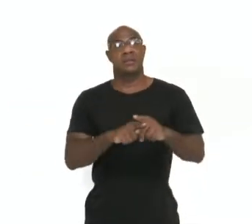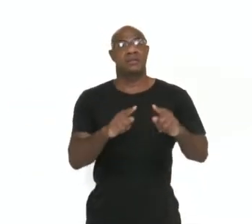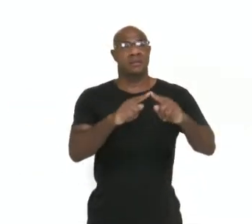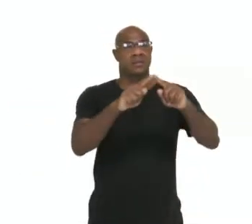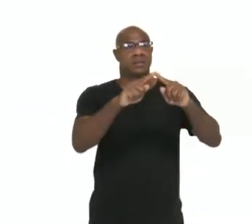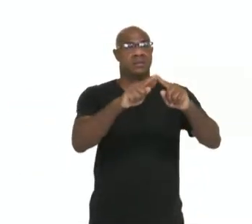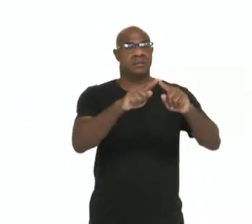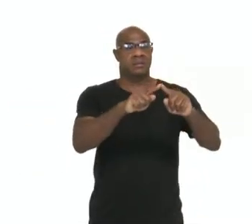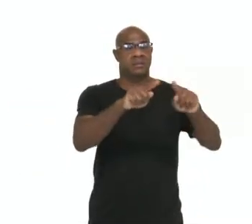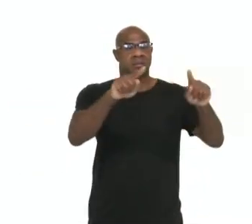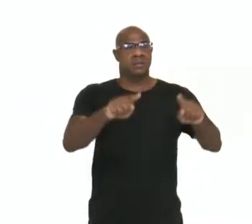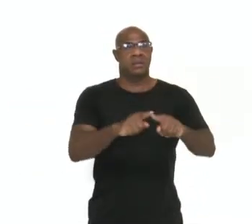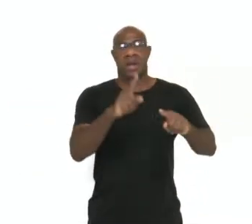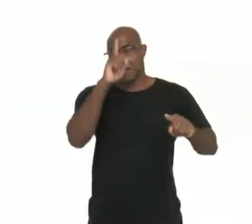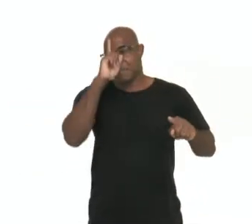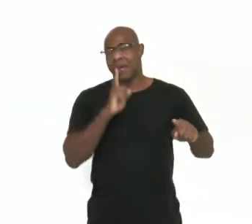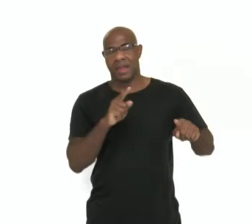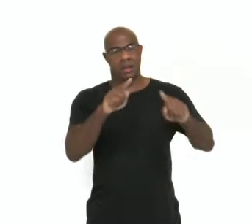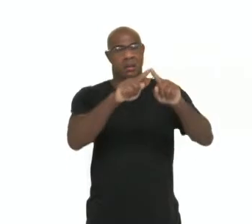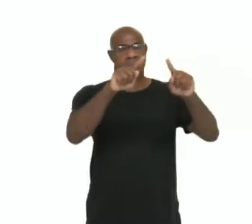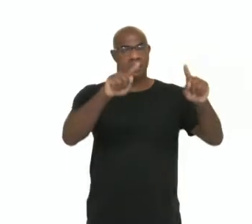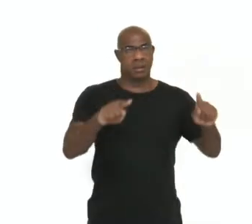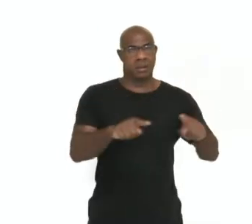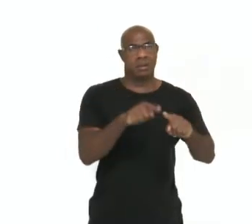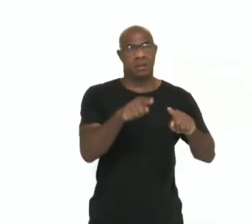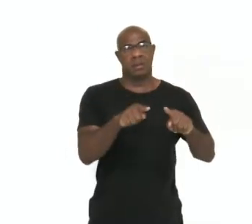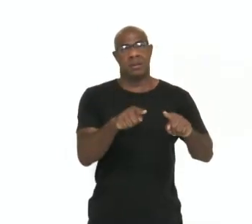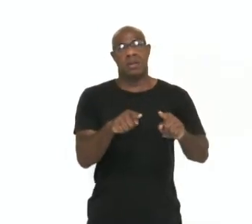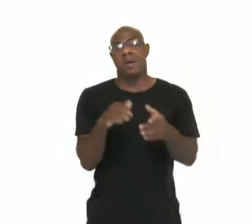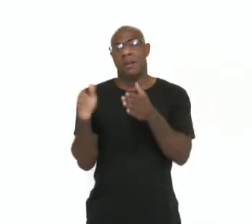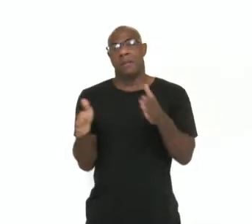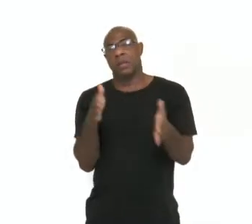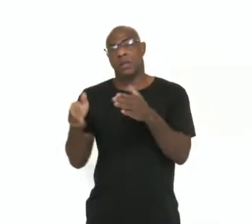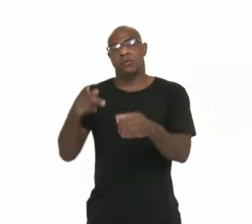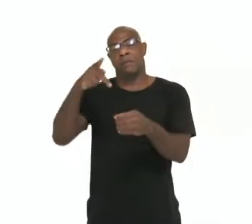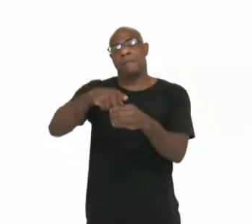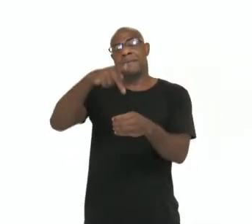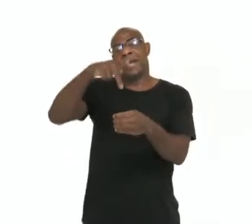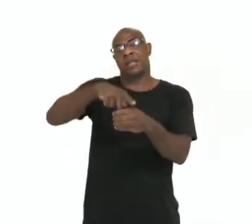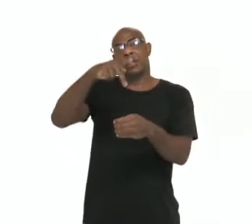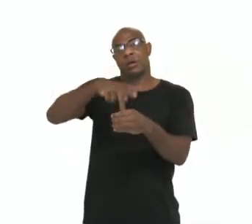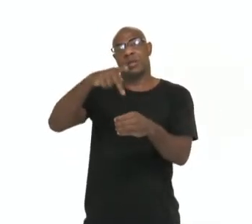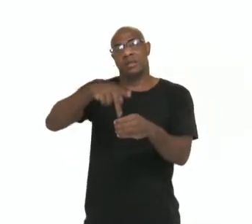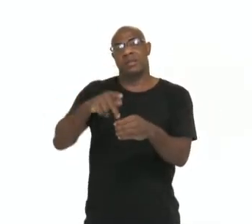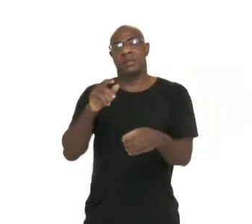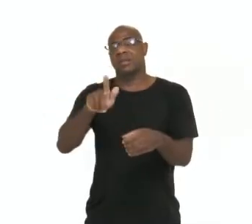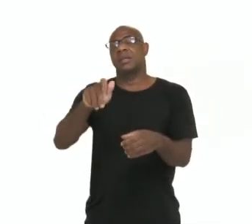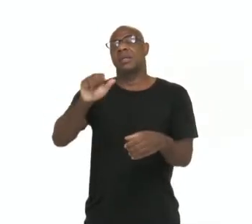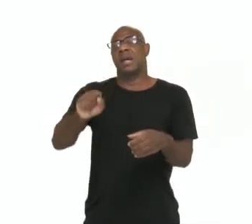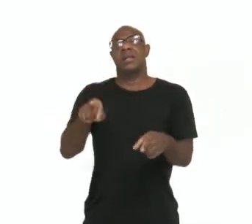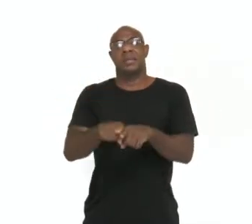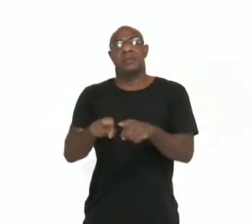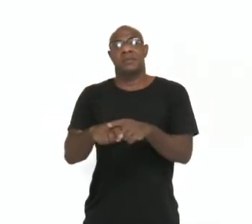retângulos amarelos ali sendo destacados ali como produção de petróleo e de gás. Então nós temos várias áreas onde